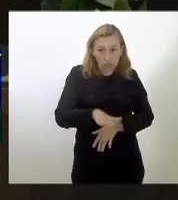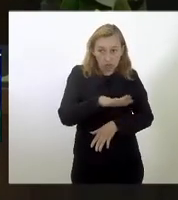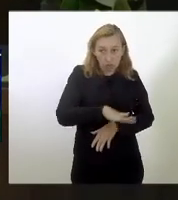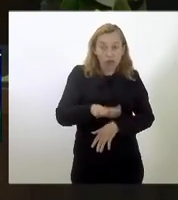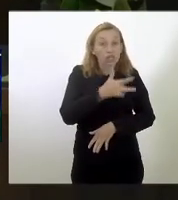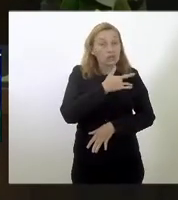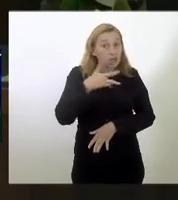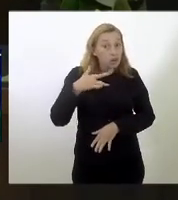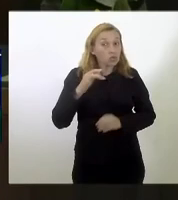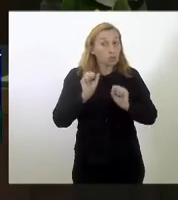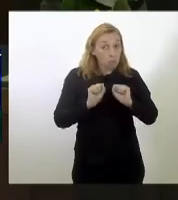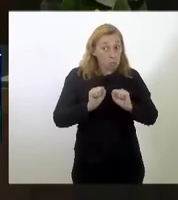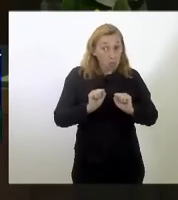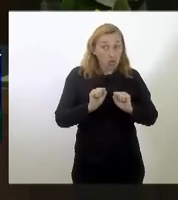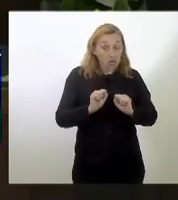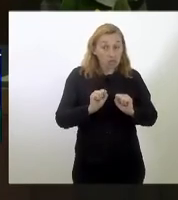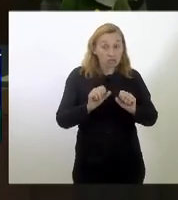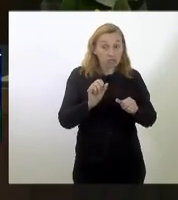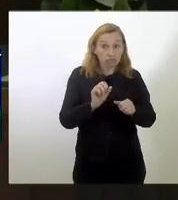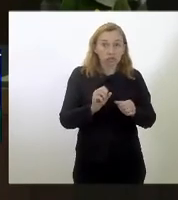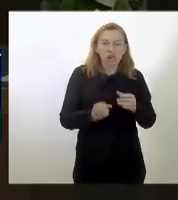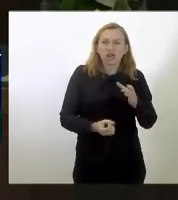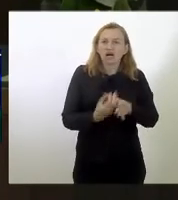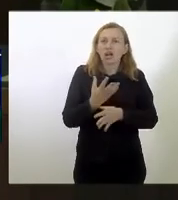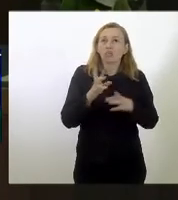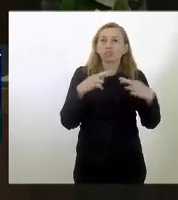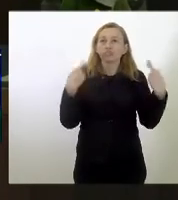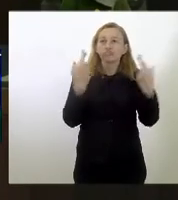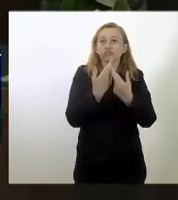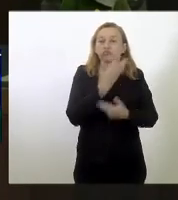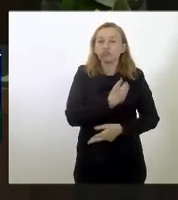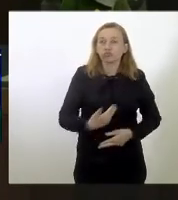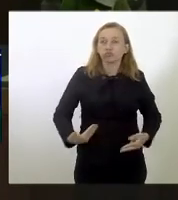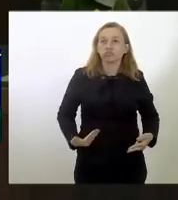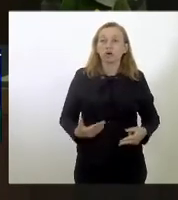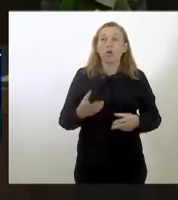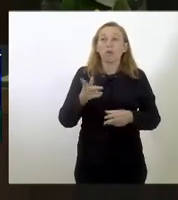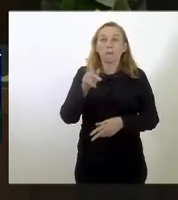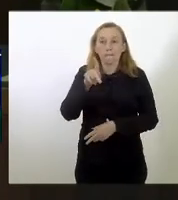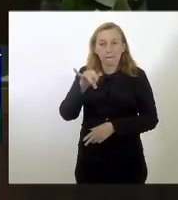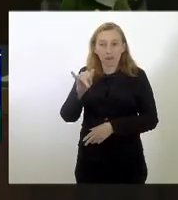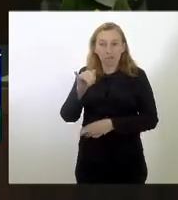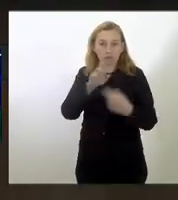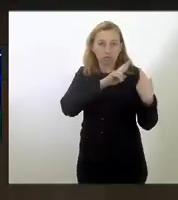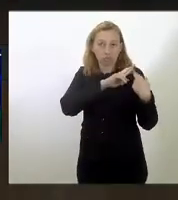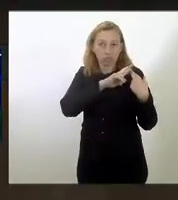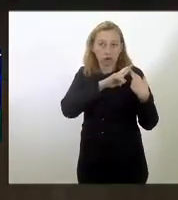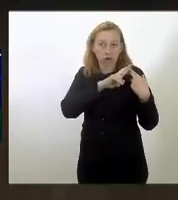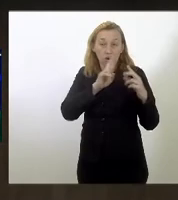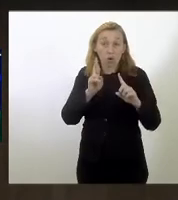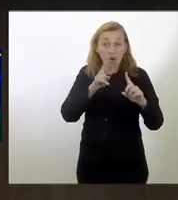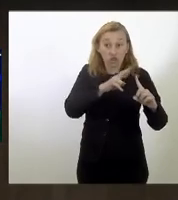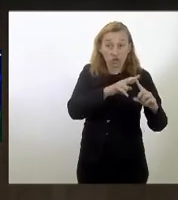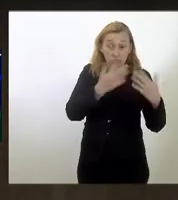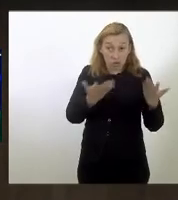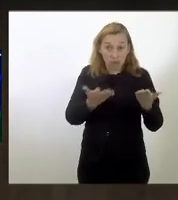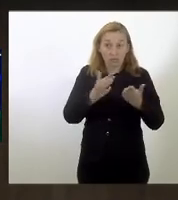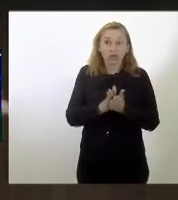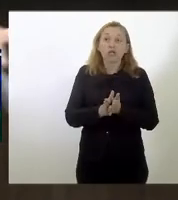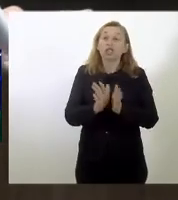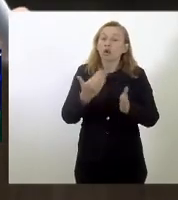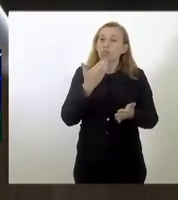de Saúde, possa realizar uma audiência com os pais ou o responsável. Então, nesses termos, senhor presidente, o parecer é